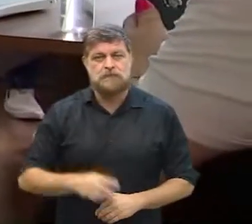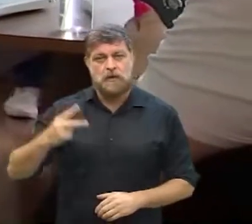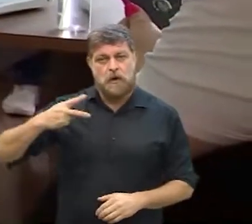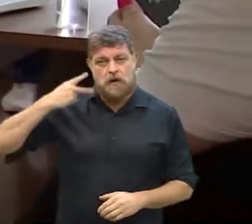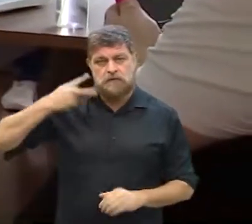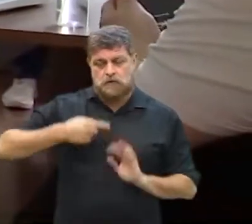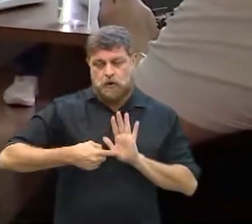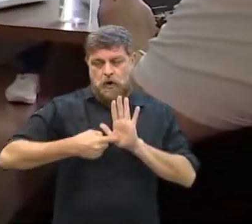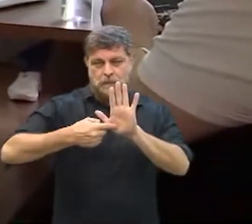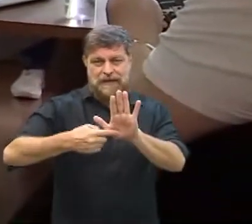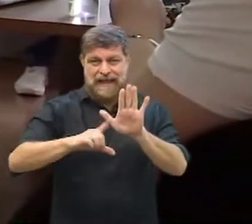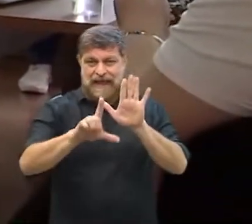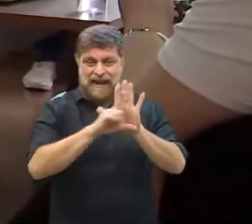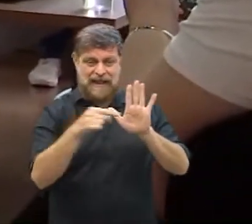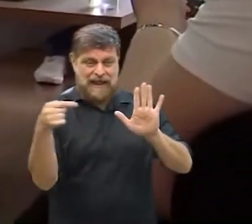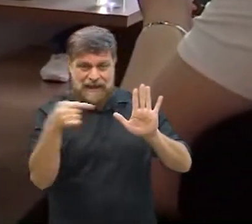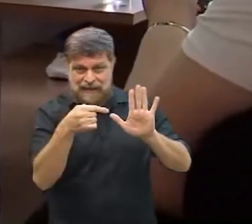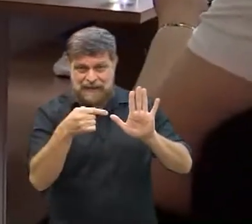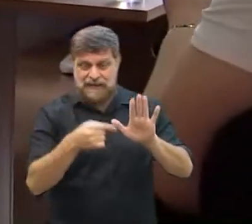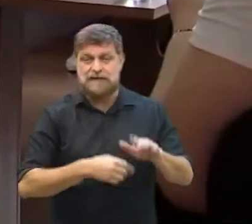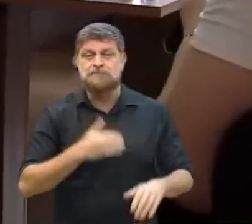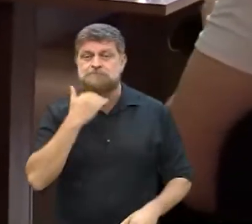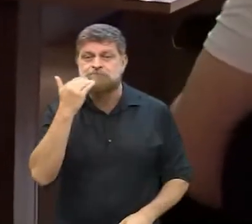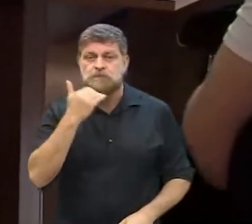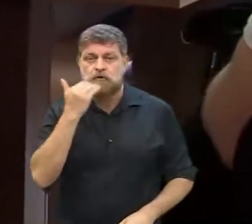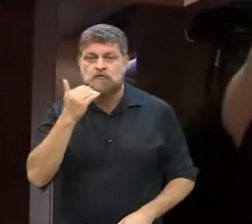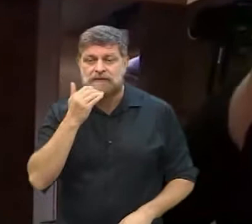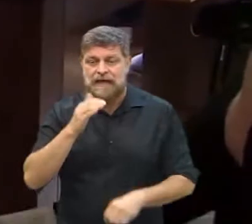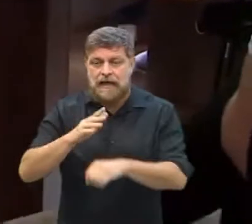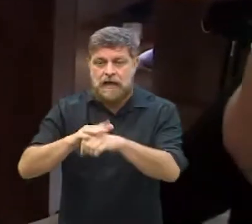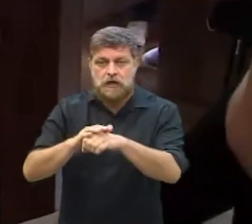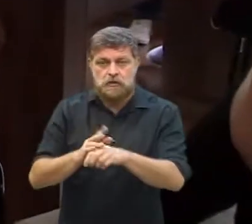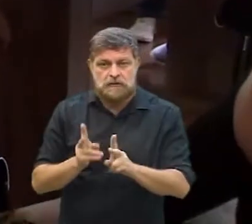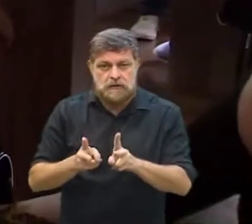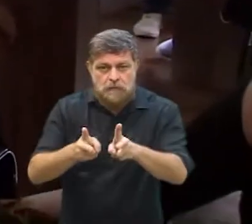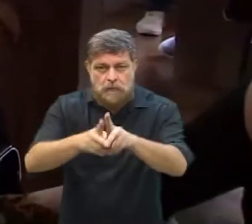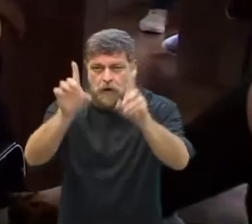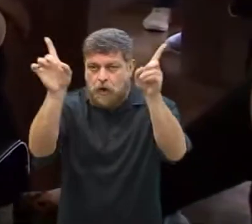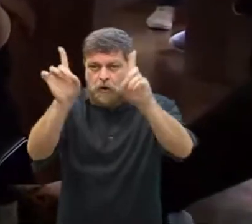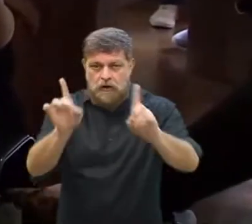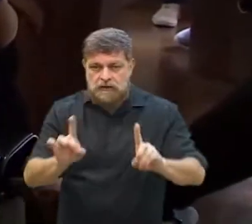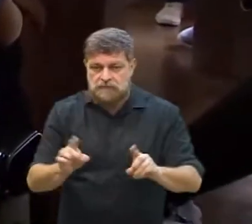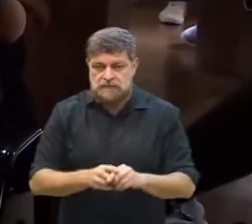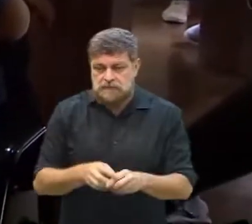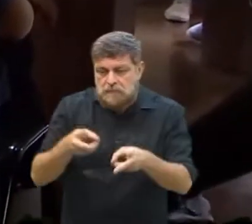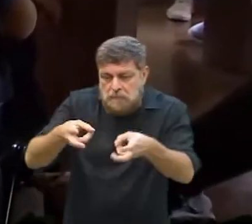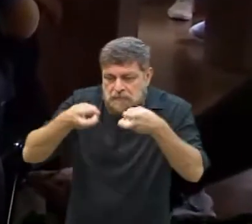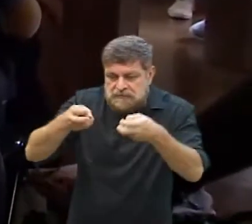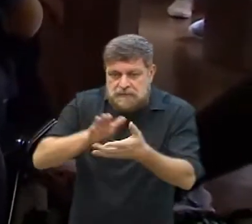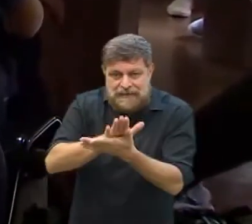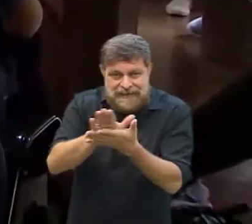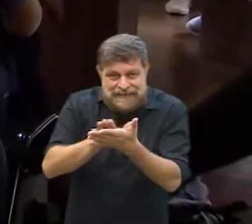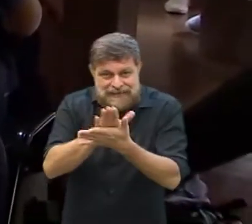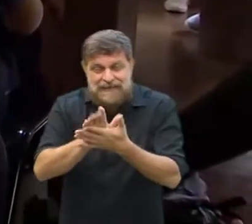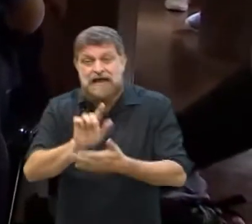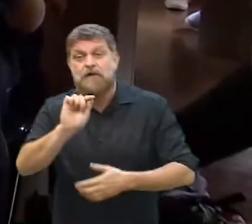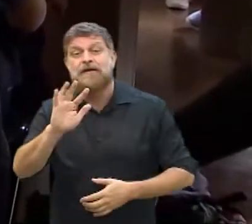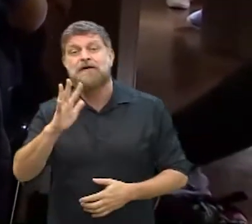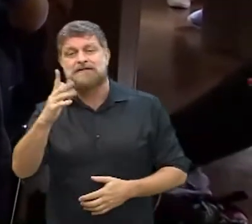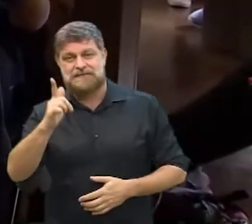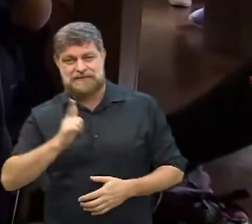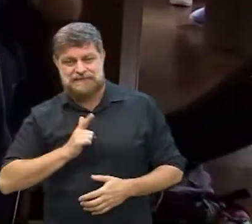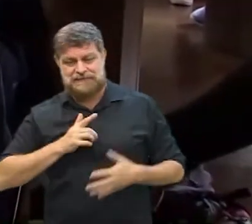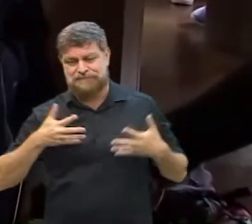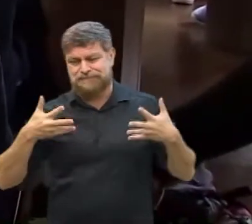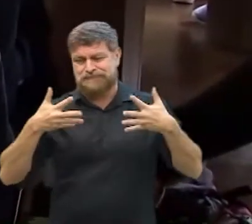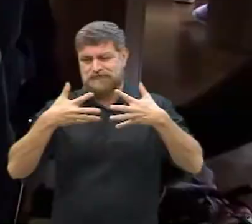parlamentar destaca que não há leis que protejam jovens com doenças crônicas ou deficiências não aparentes. Isso gera, sobretudo, uma série